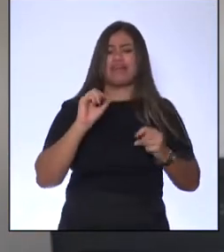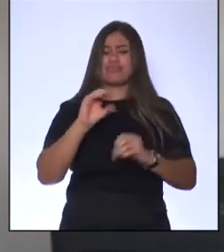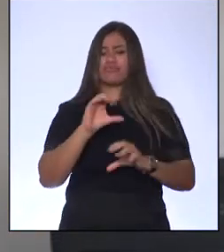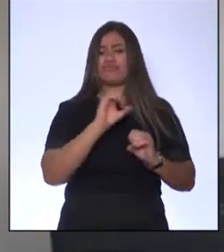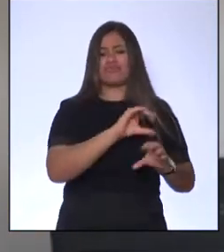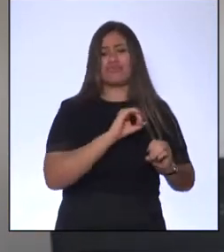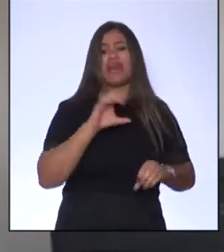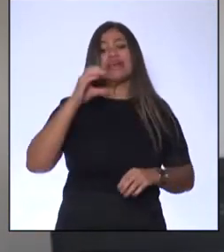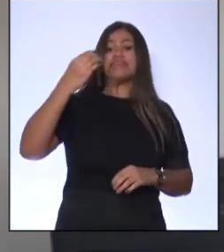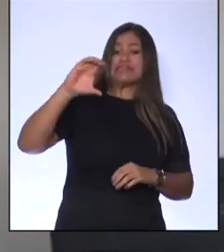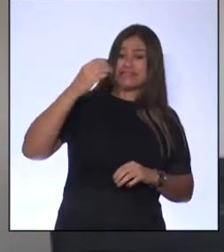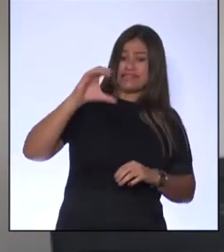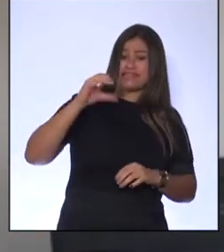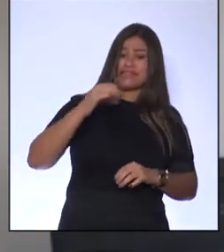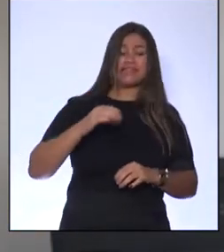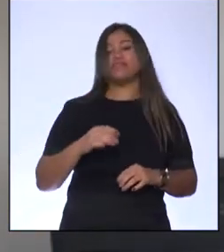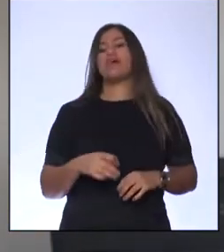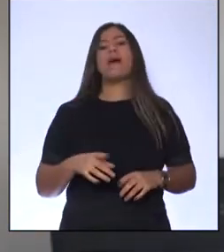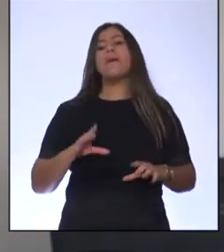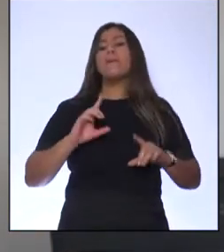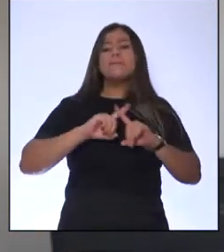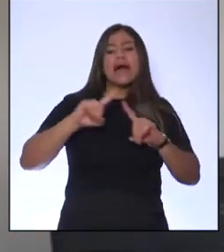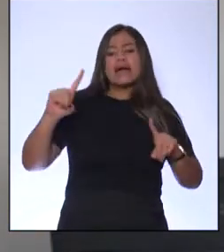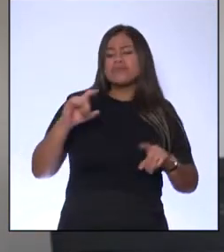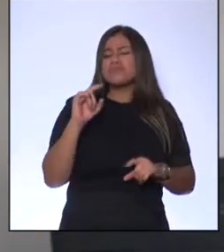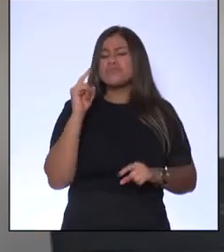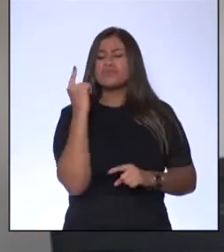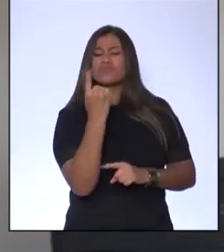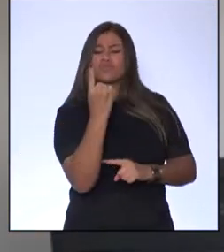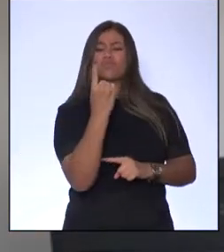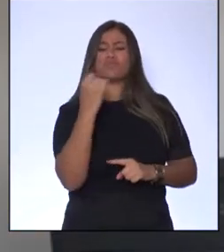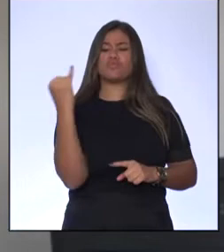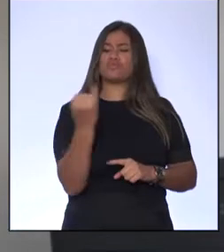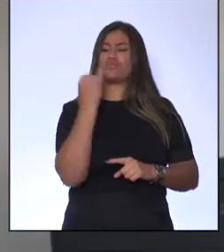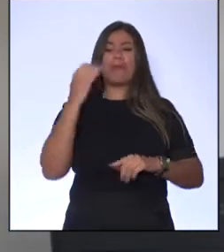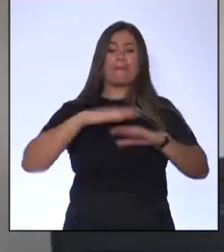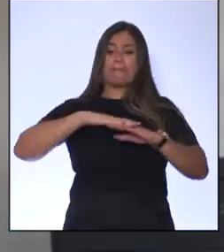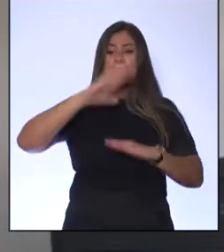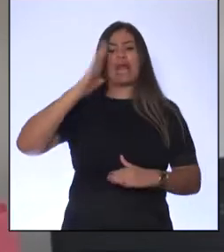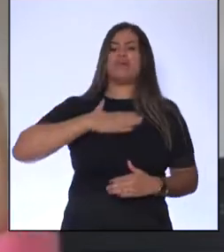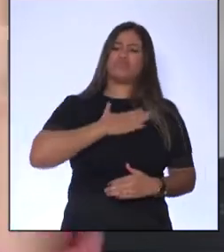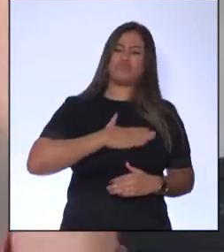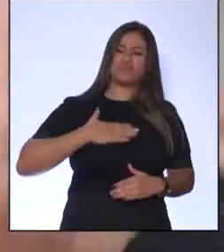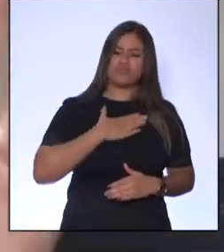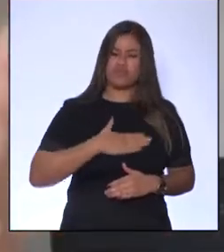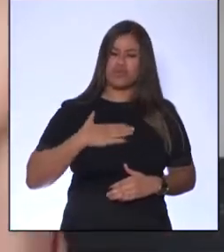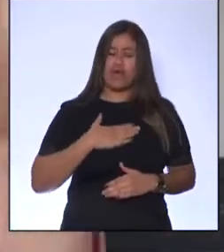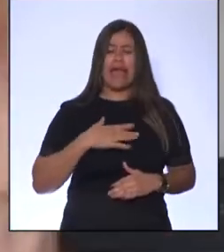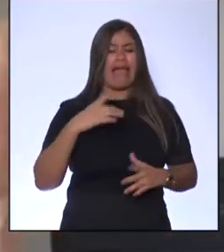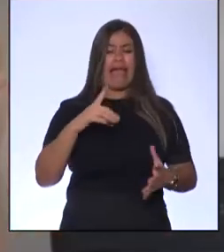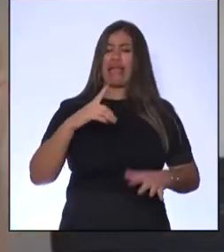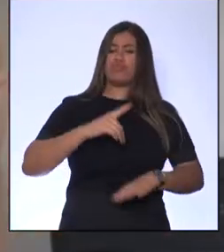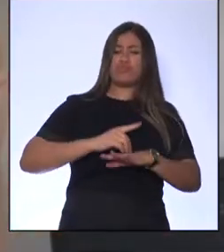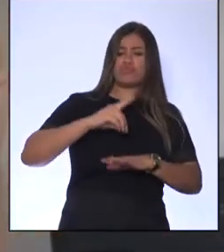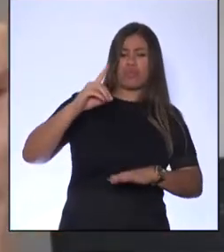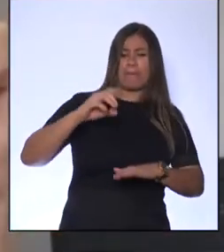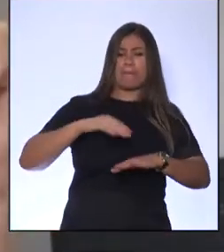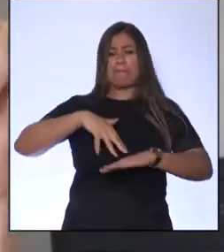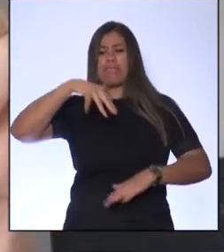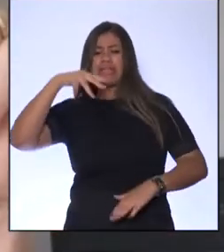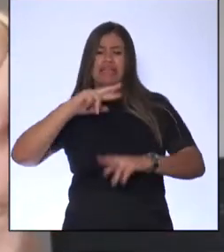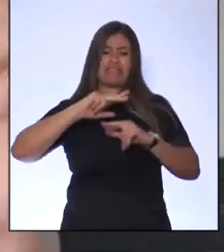ciência. Mas uma coisa, Mozart, que me admira muito em você, é que apesar de ter doutorado e todos os